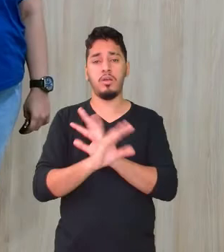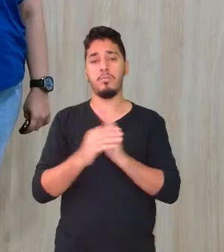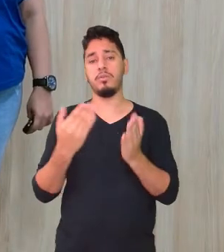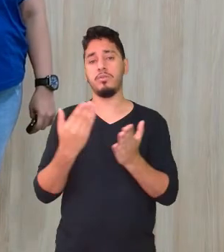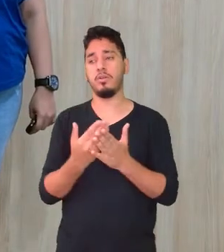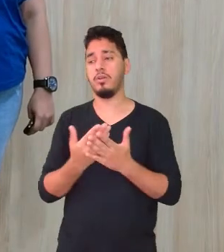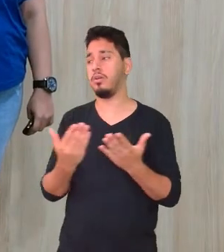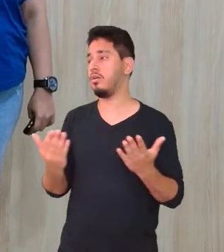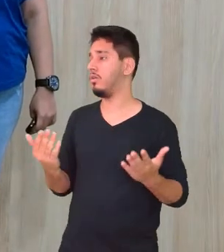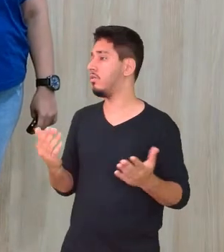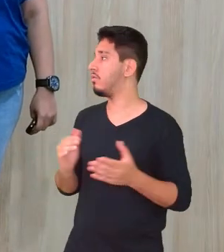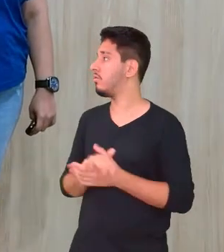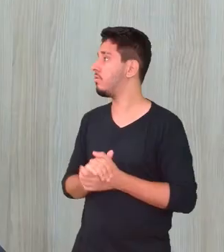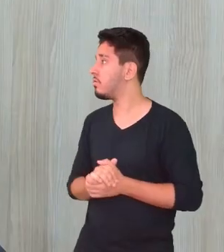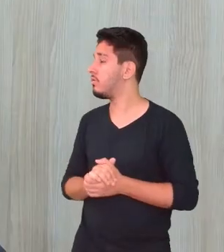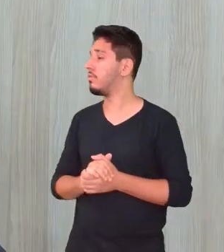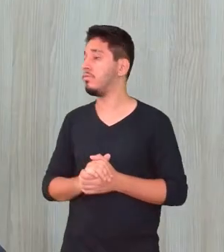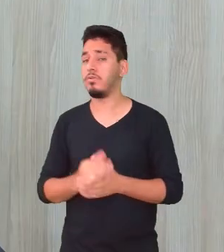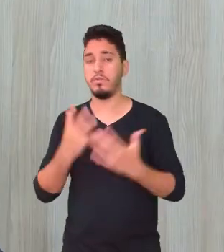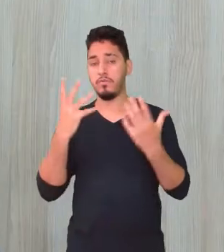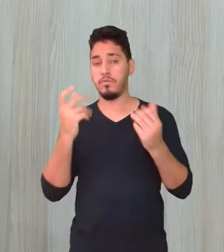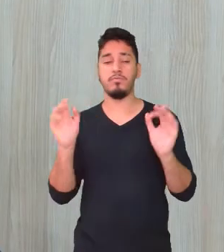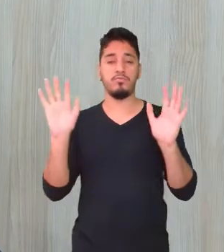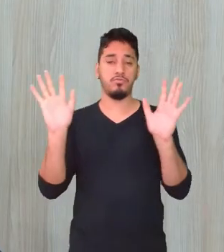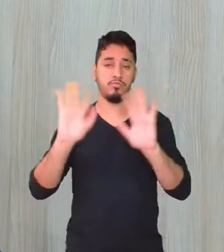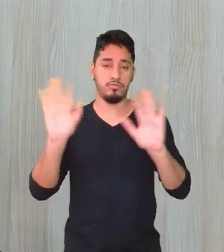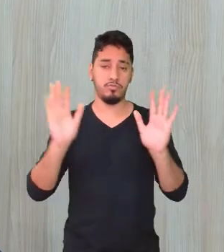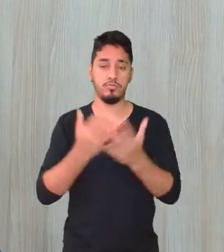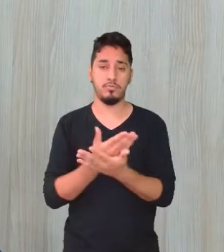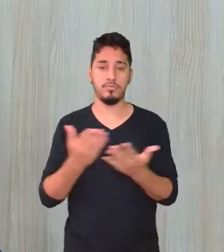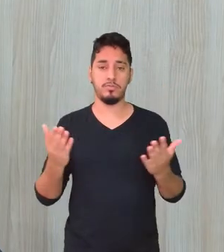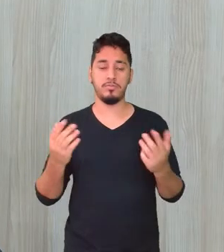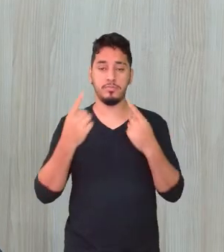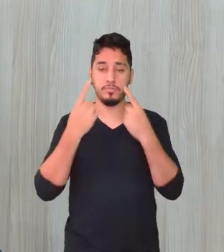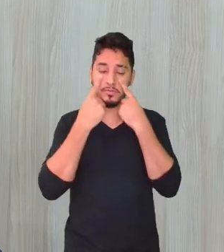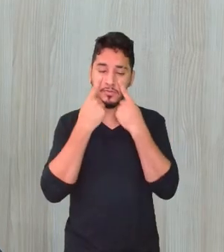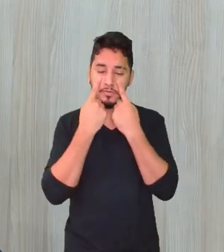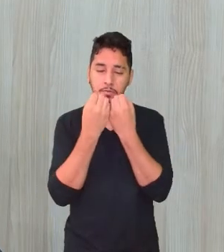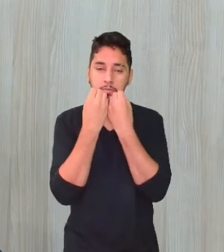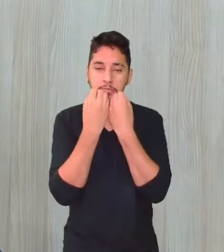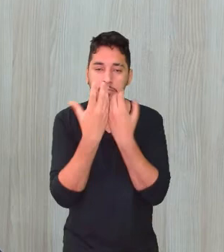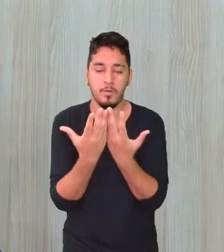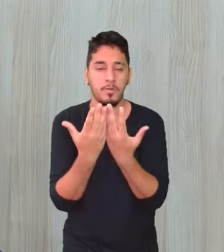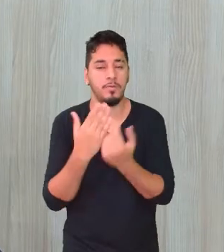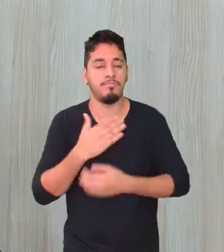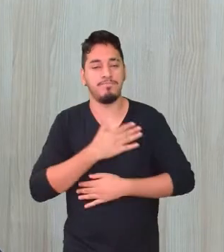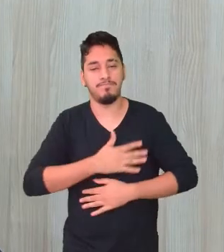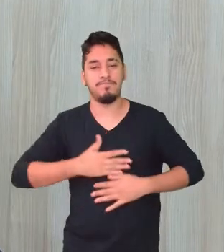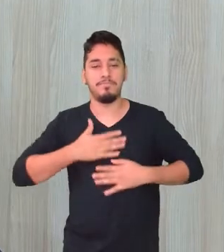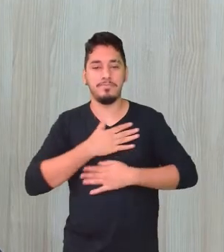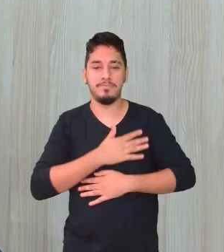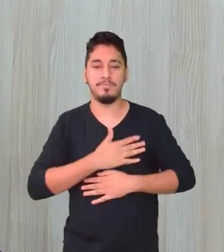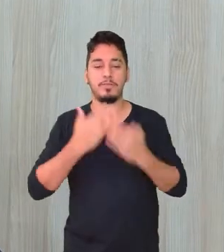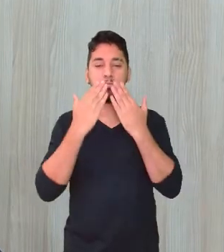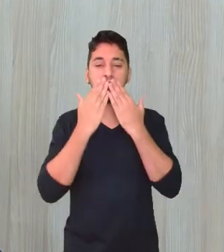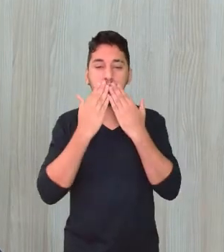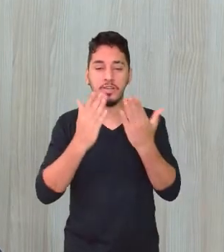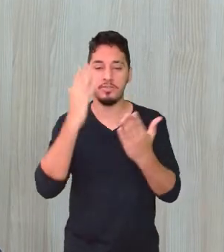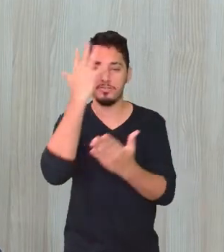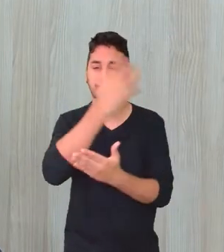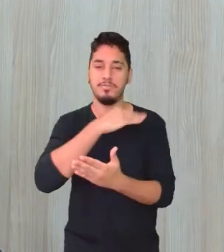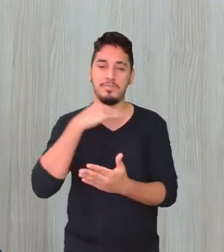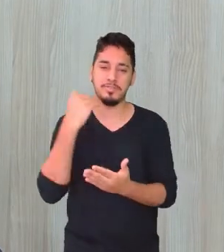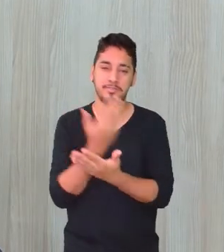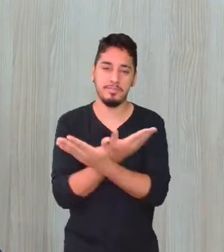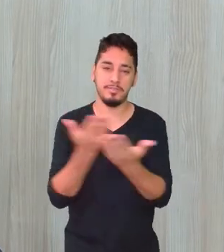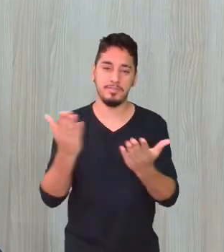terminando, prof. Vamos nos despedir. Gente, é uma alegria, viu? Sempre uma satisfação. Um beijo do rostinho lindo. Até a